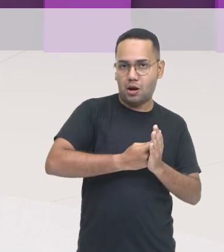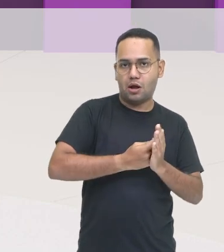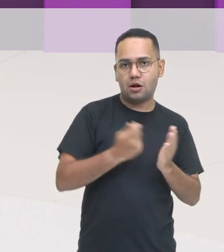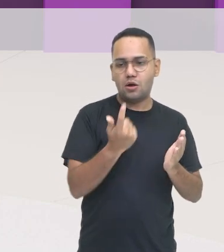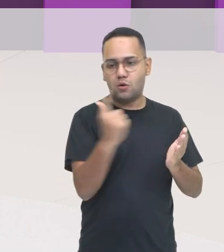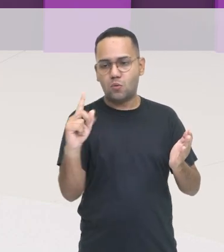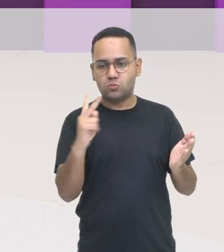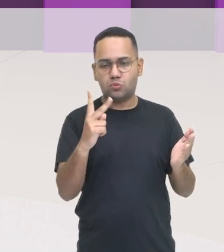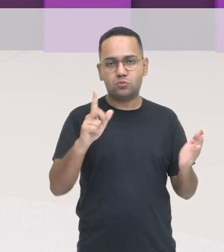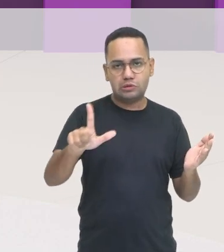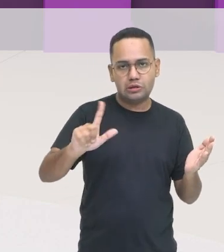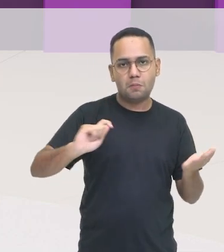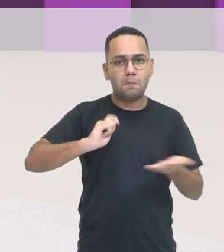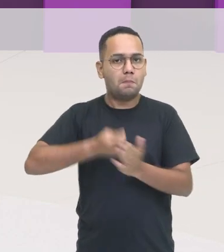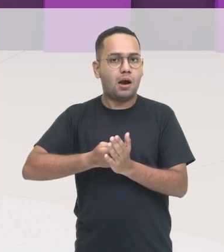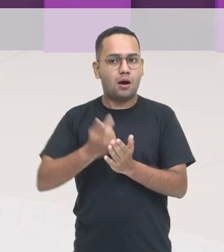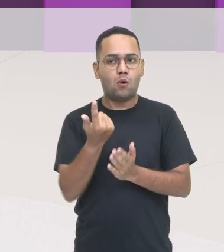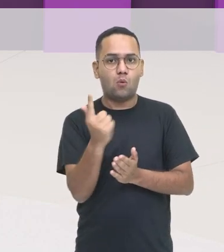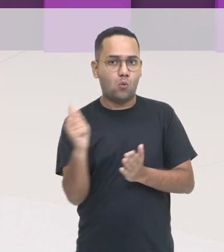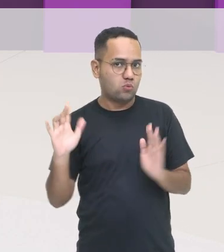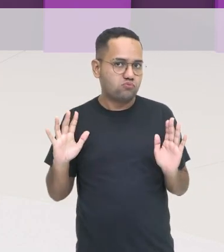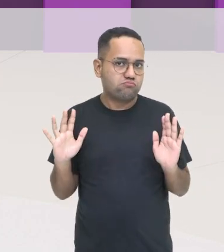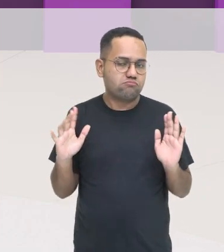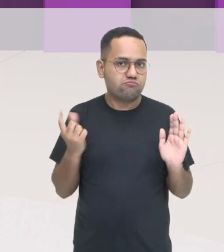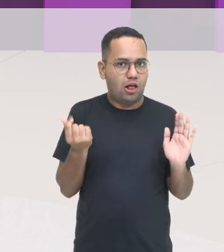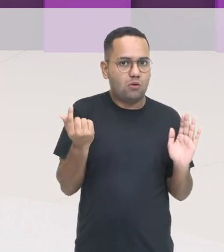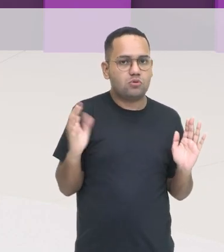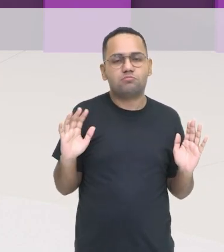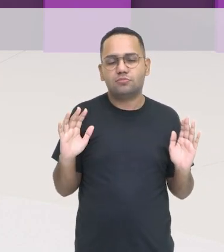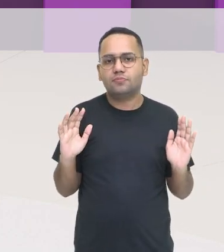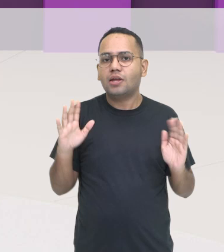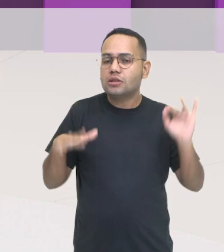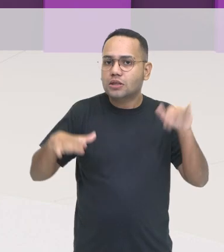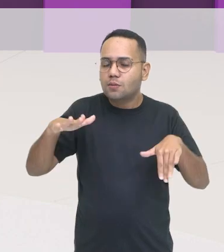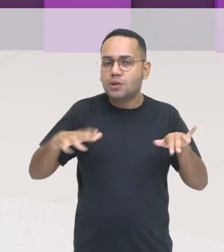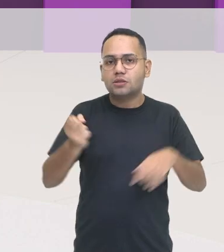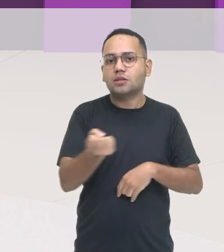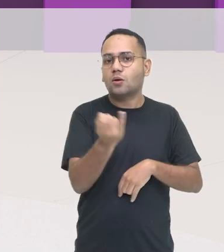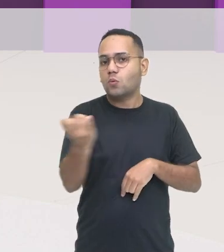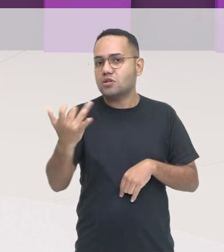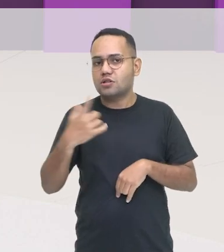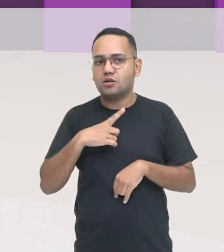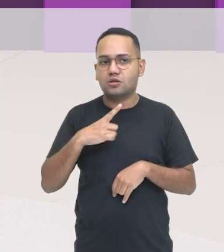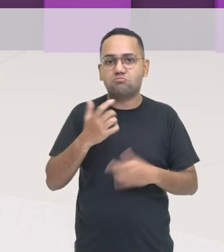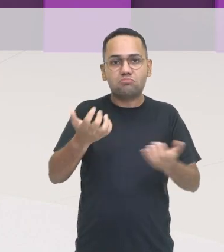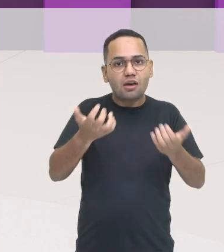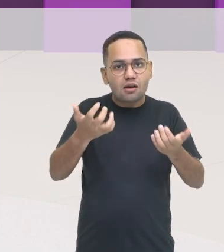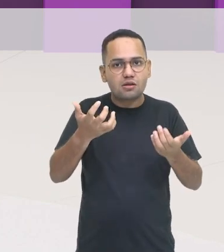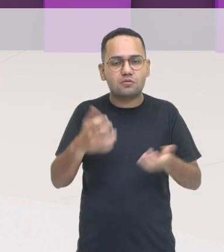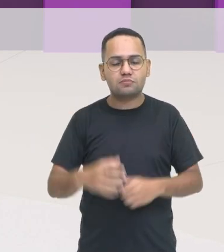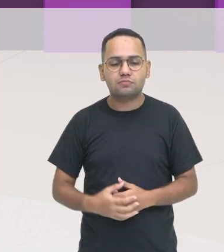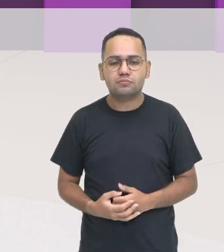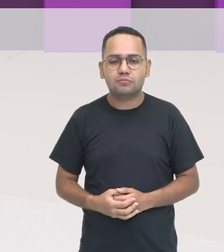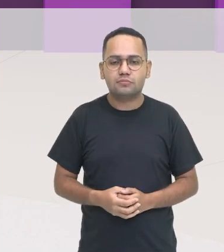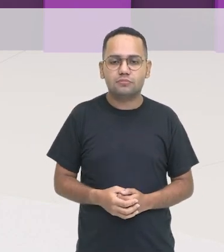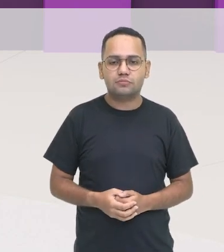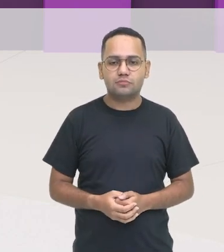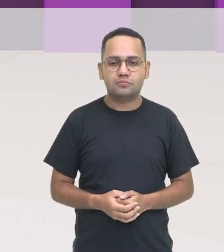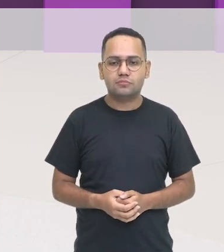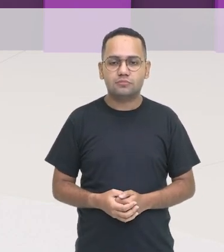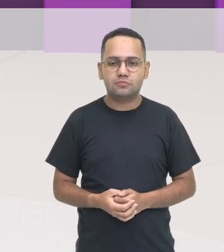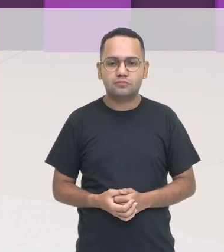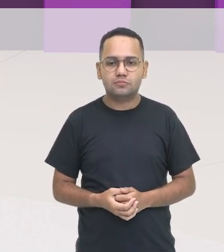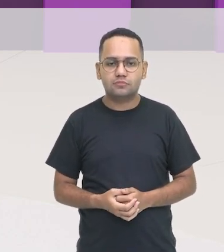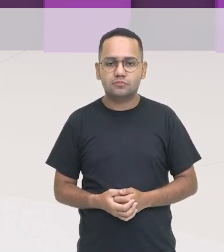assim sucessivamente, né? Conforme a quantidade que a gente pede aí, a quantidade de litros que nós temos, que a gente pede